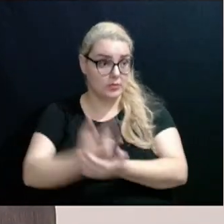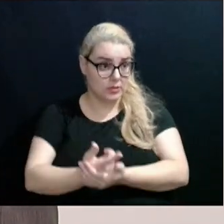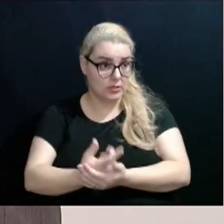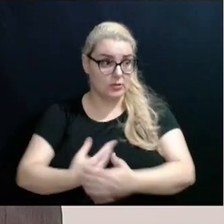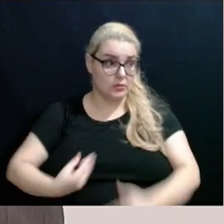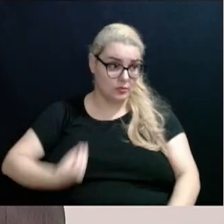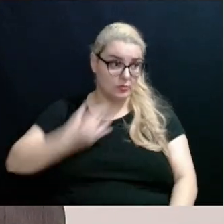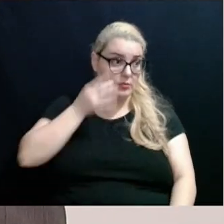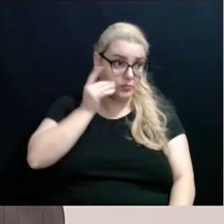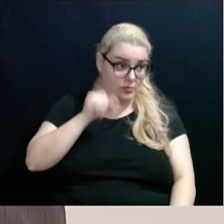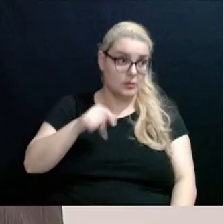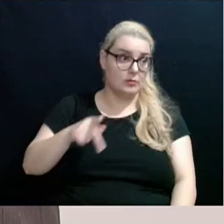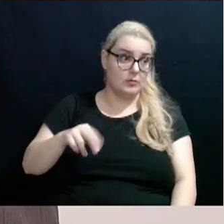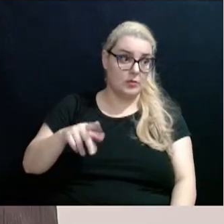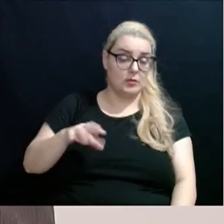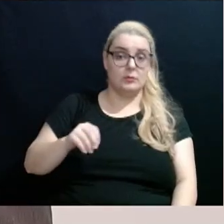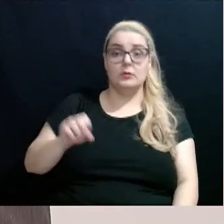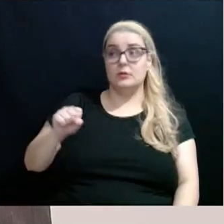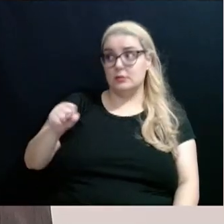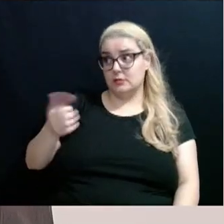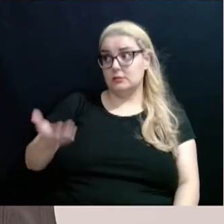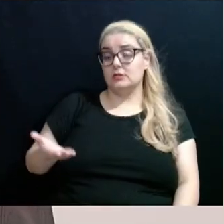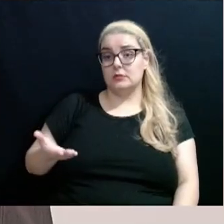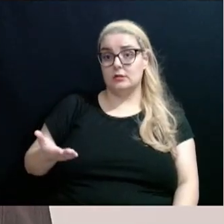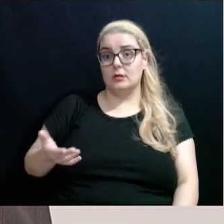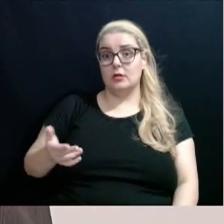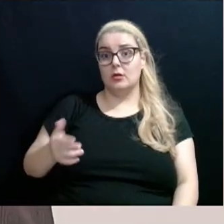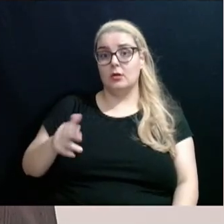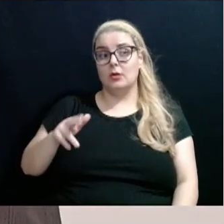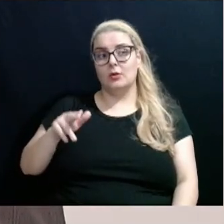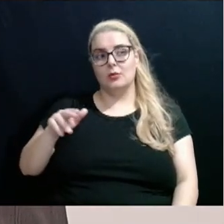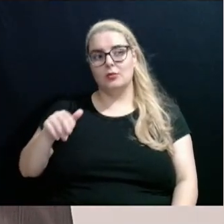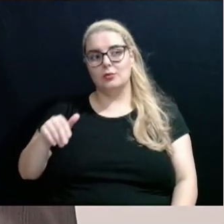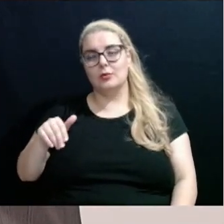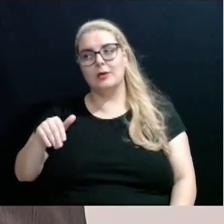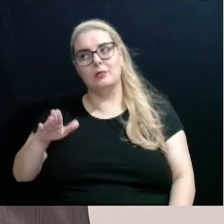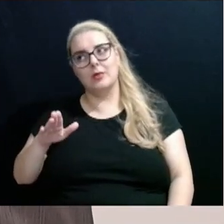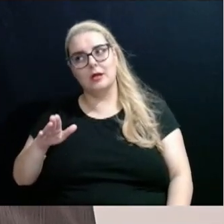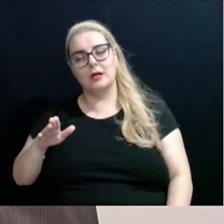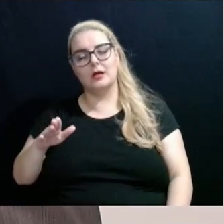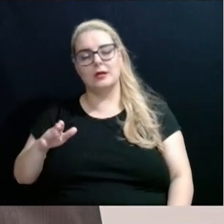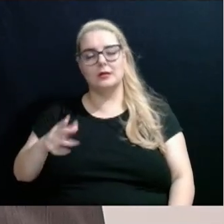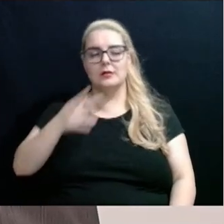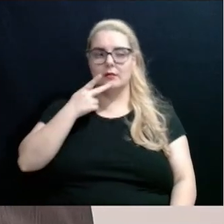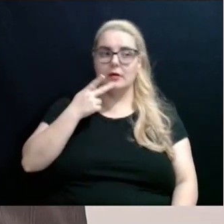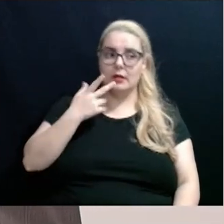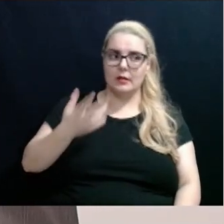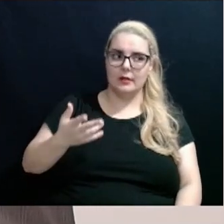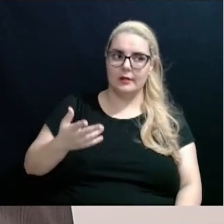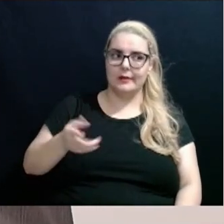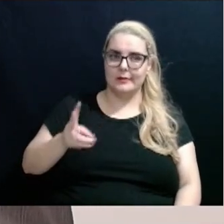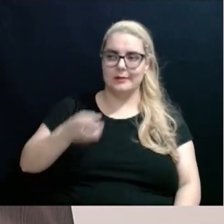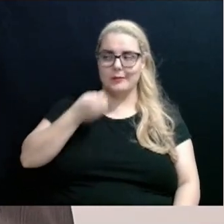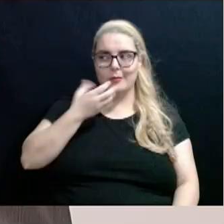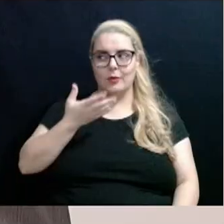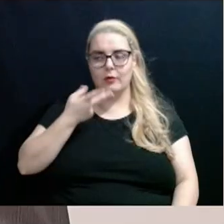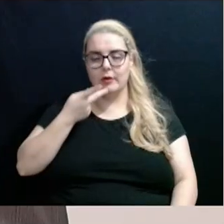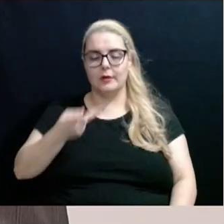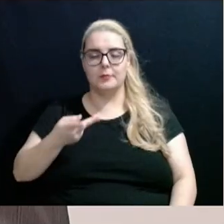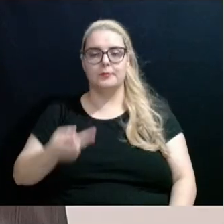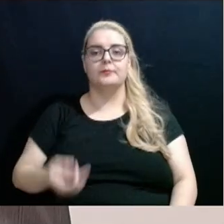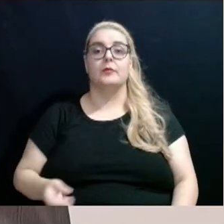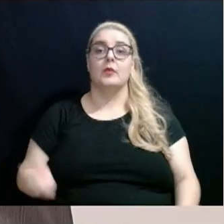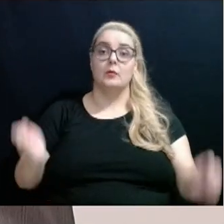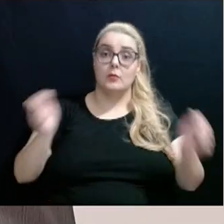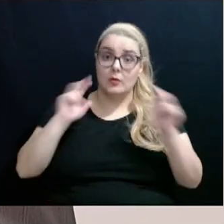né, Paulo? Isso. É bom, nunca é demais a gente reforçar, né, que é sempre bom as pessoas estarem atentas quando for fazer um